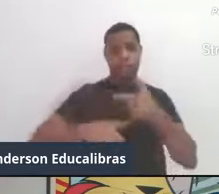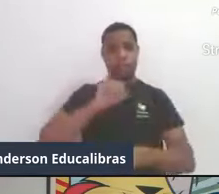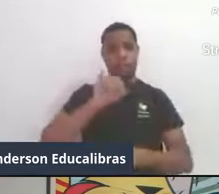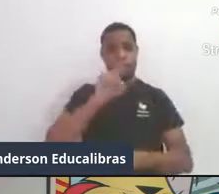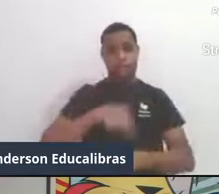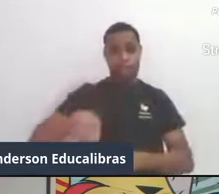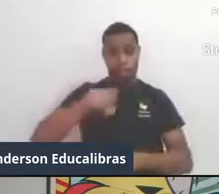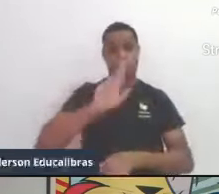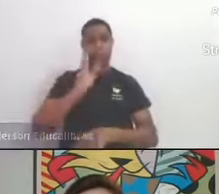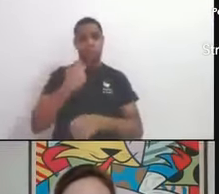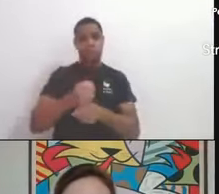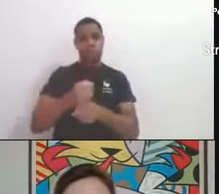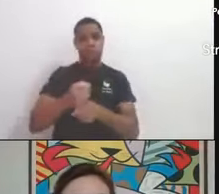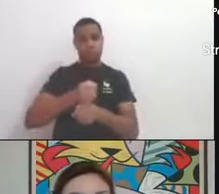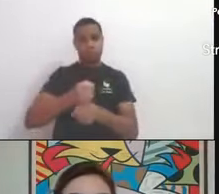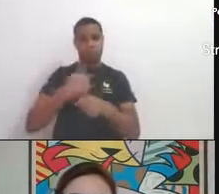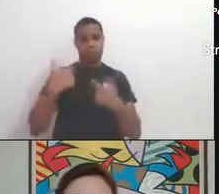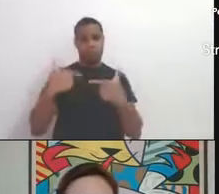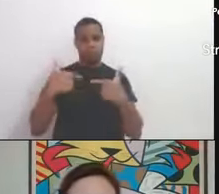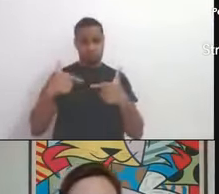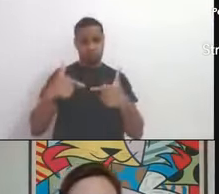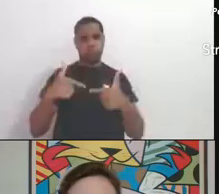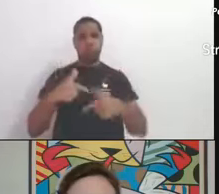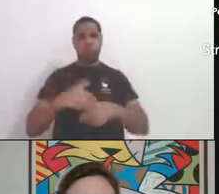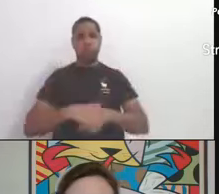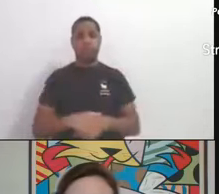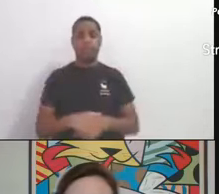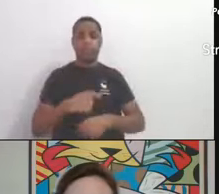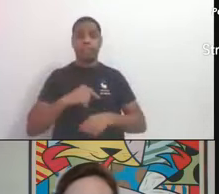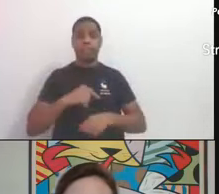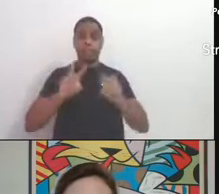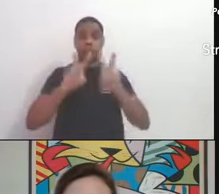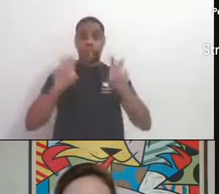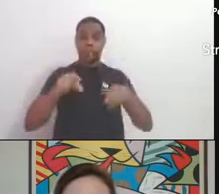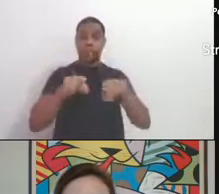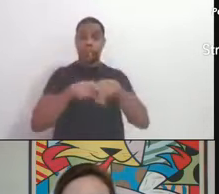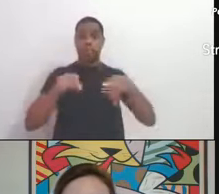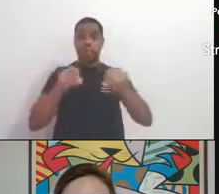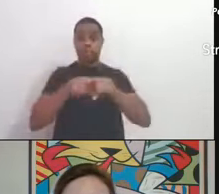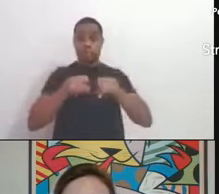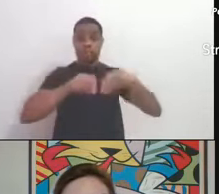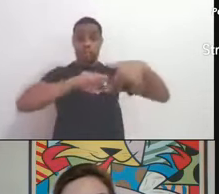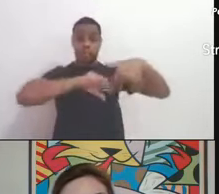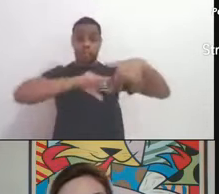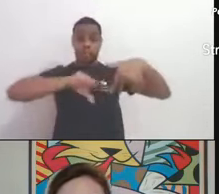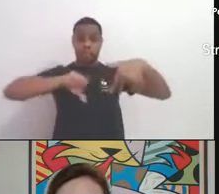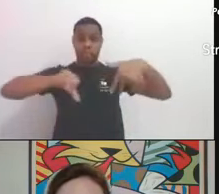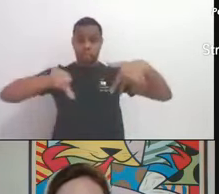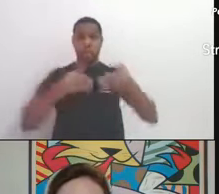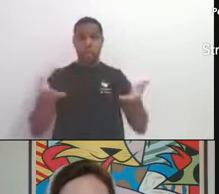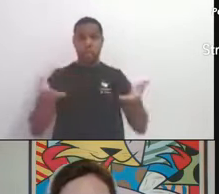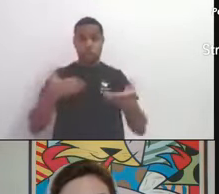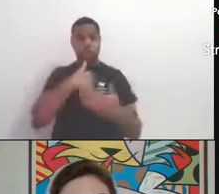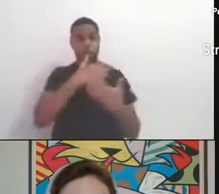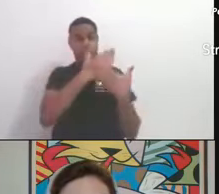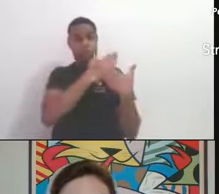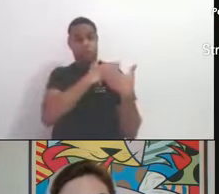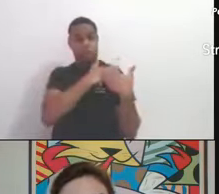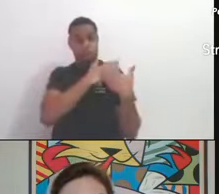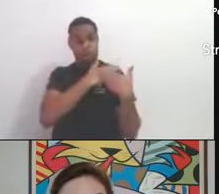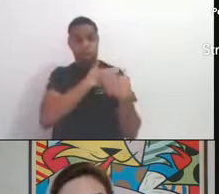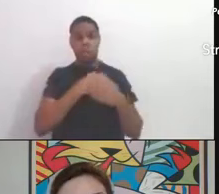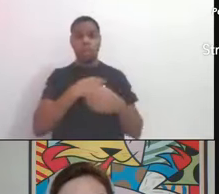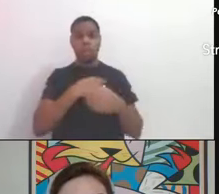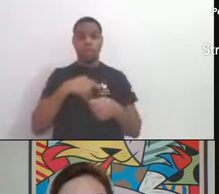bastante tempo e lidando com o tema também de diversidade. Hoje eu sou responsável por 3